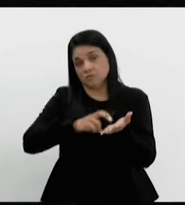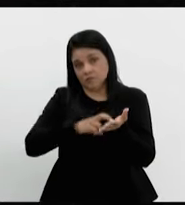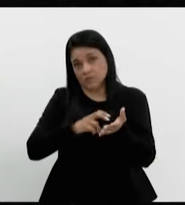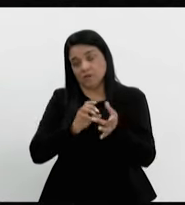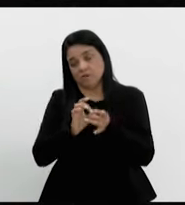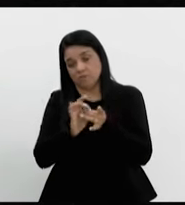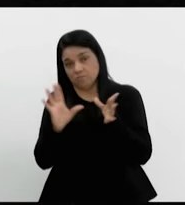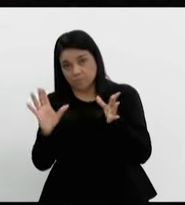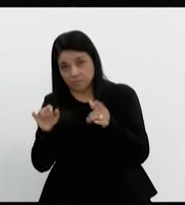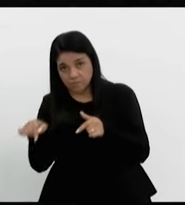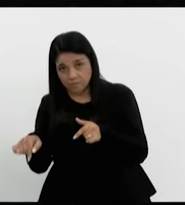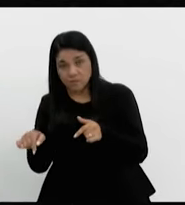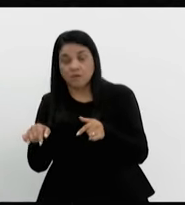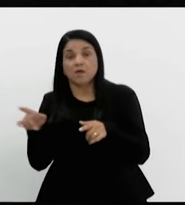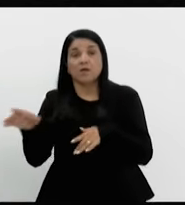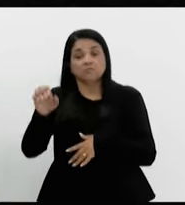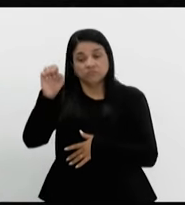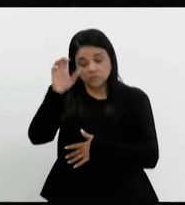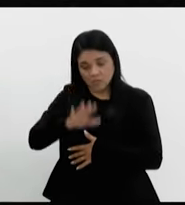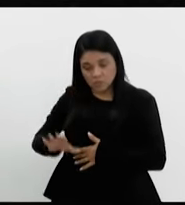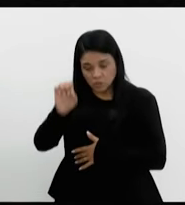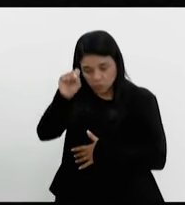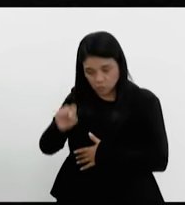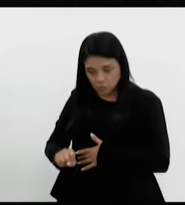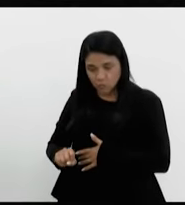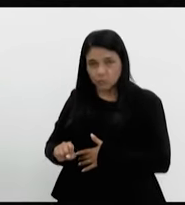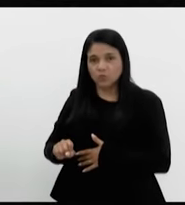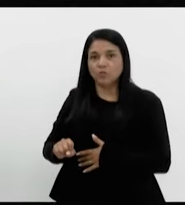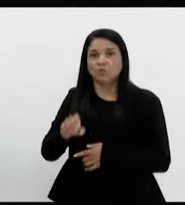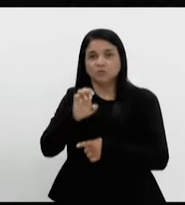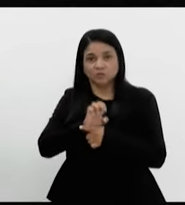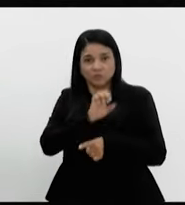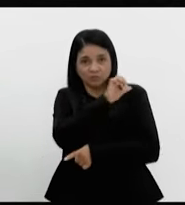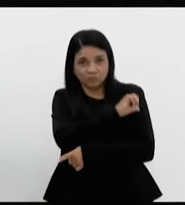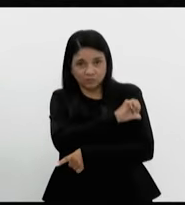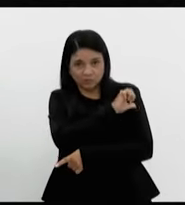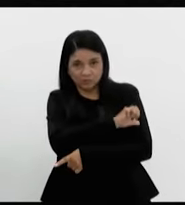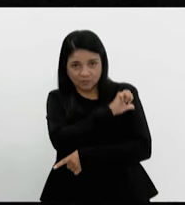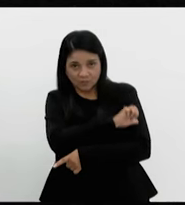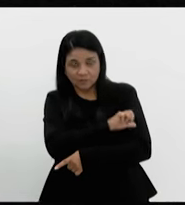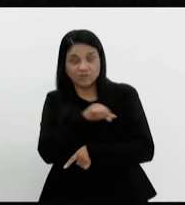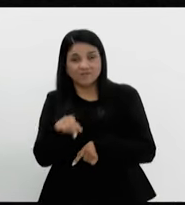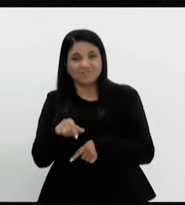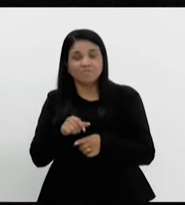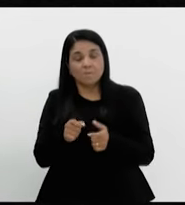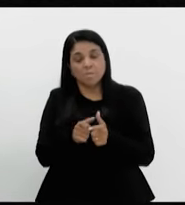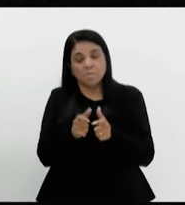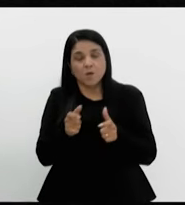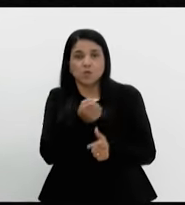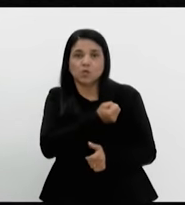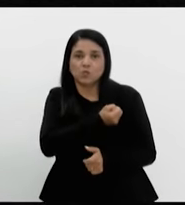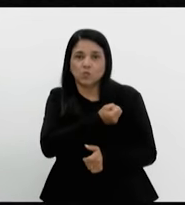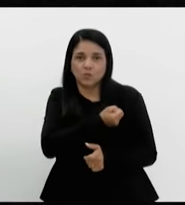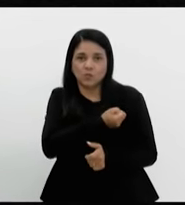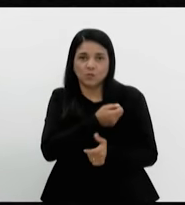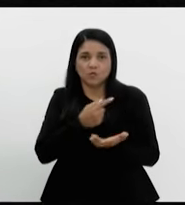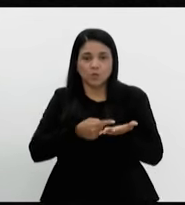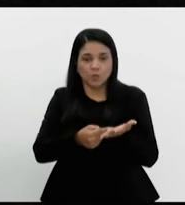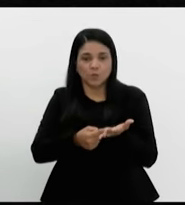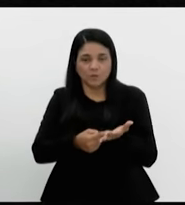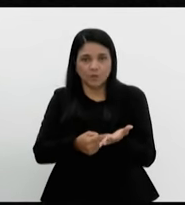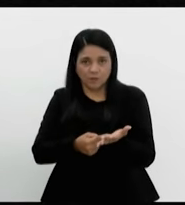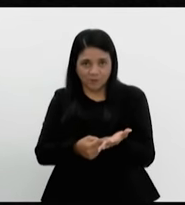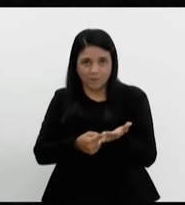A região Sudeste e o Rio de Janeiro contam com os maiores números de adolescentes em cumprimento de